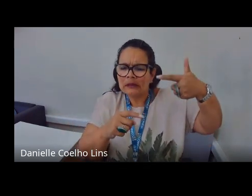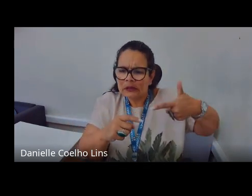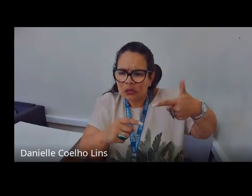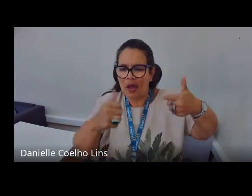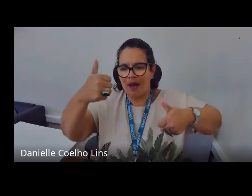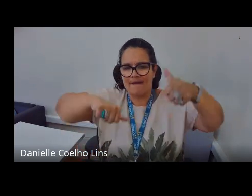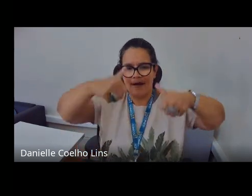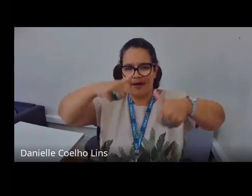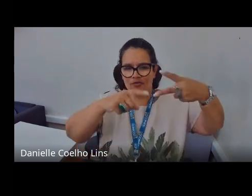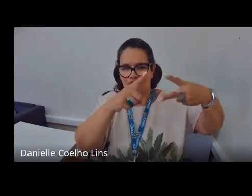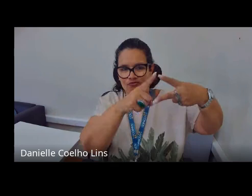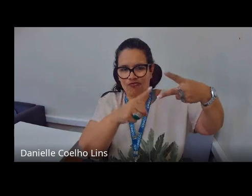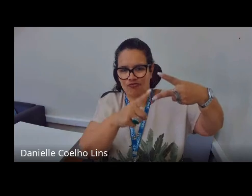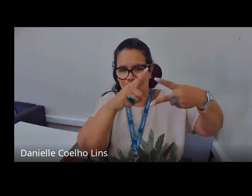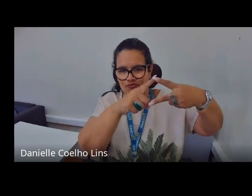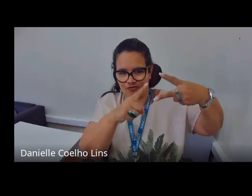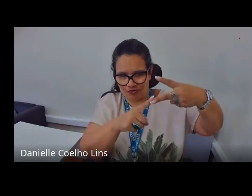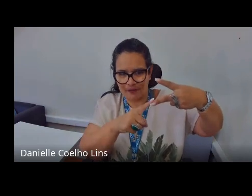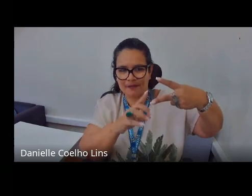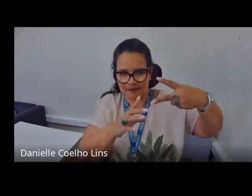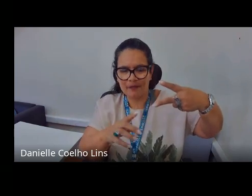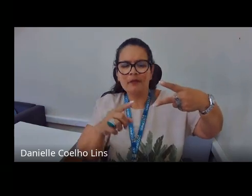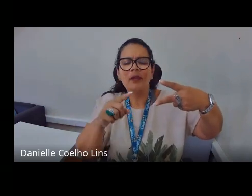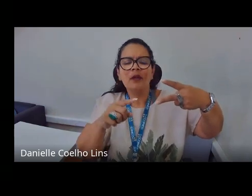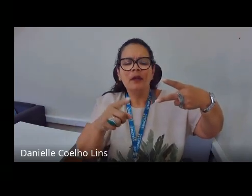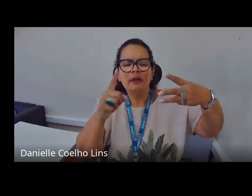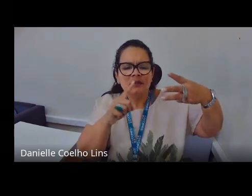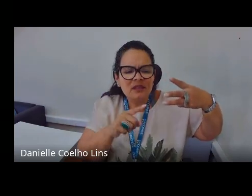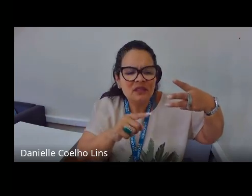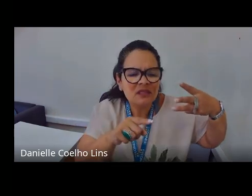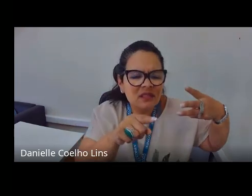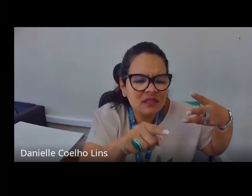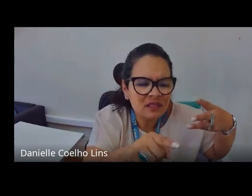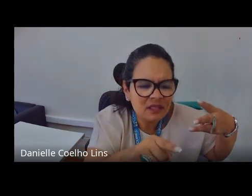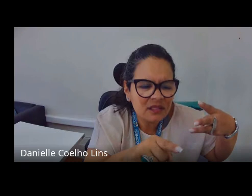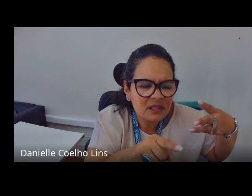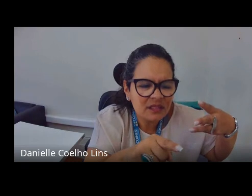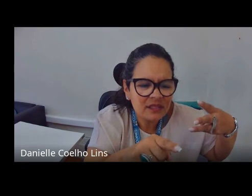avaliações. Primeira e segunda avaliação